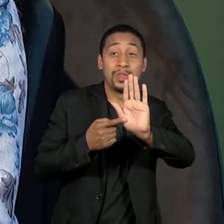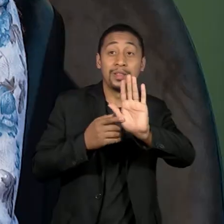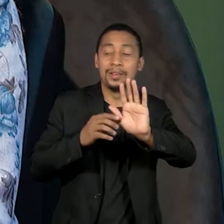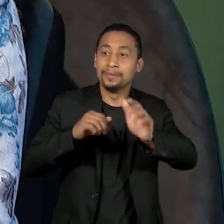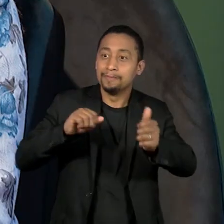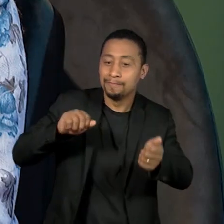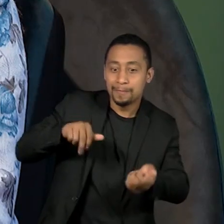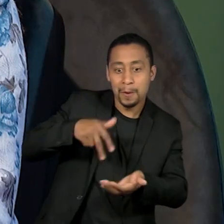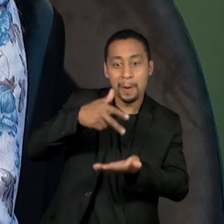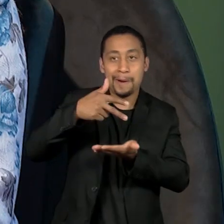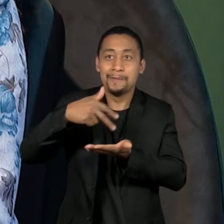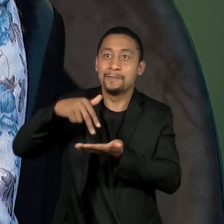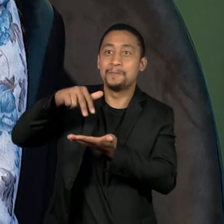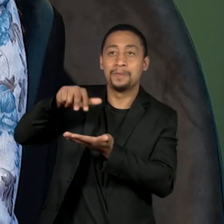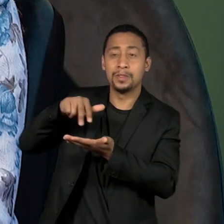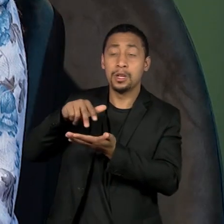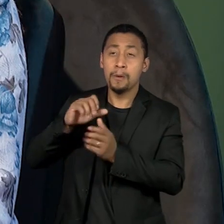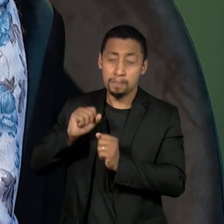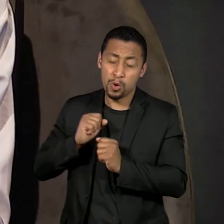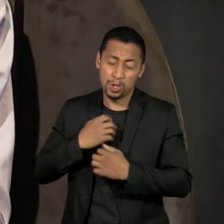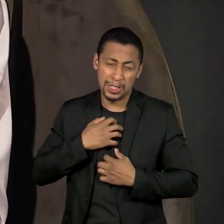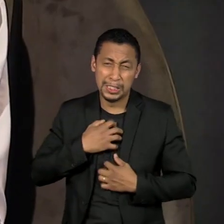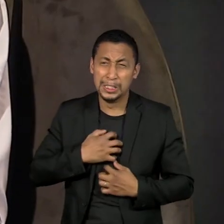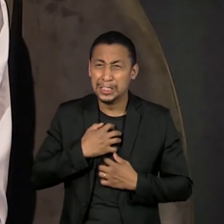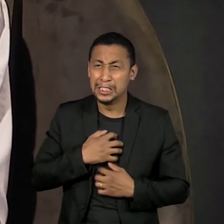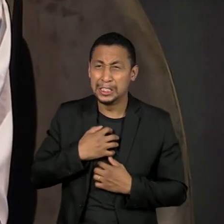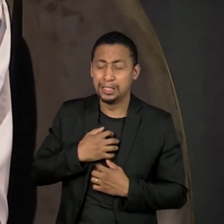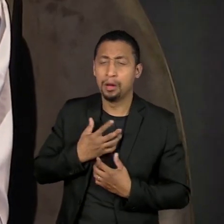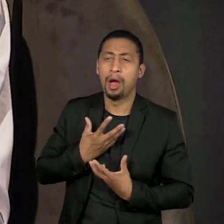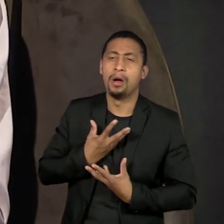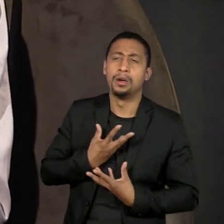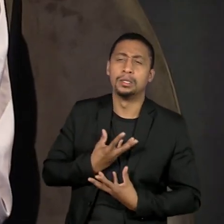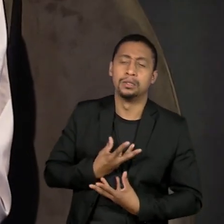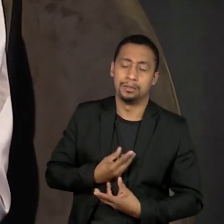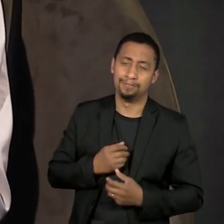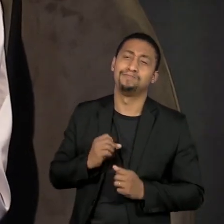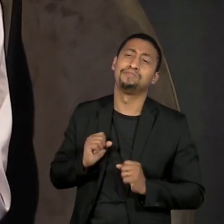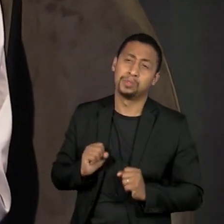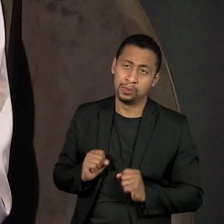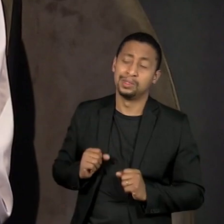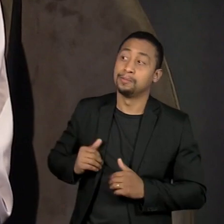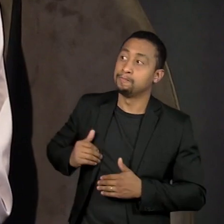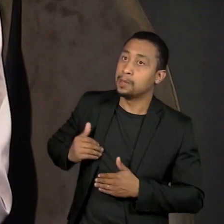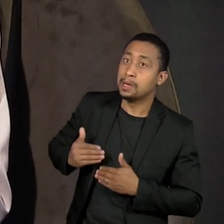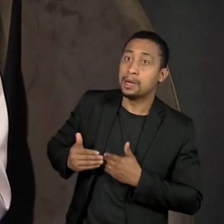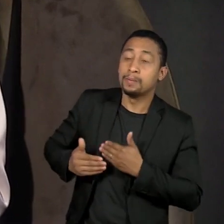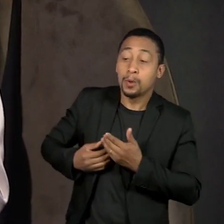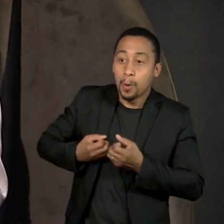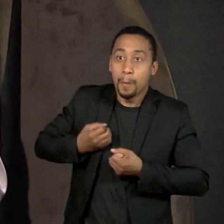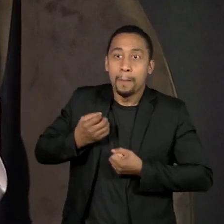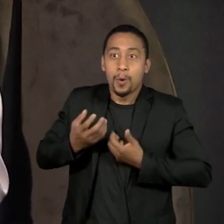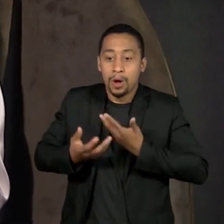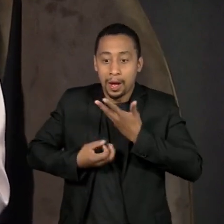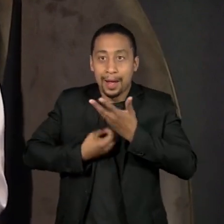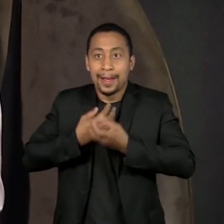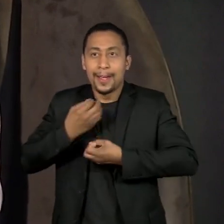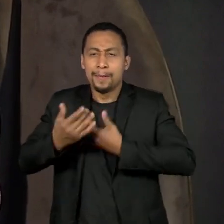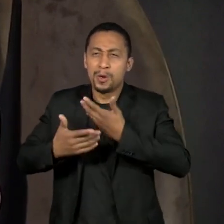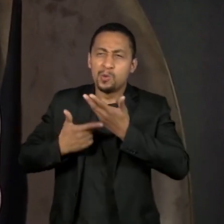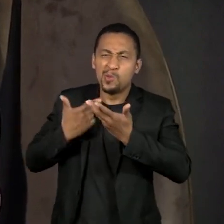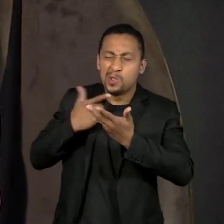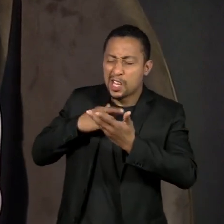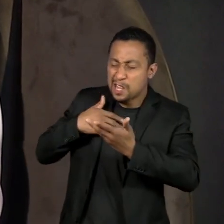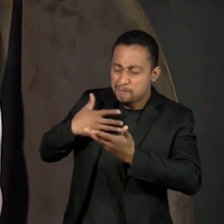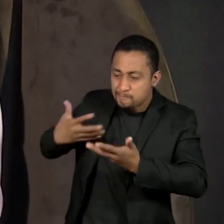dança. Pode ter rancor e mágoa no meio dessa estrada, o poema passa pelos vãos da pedra